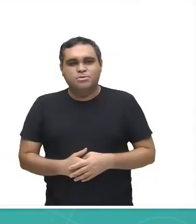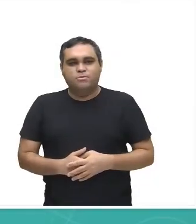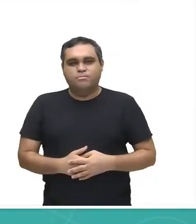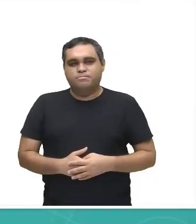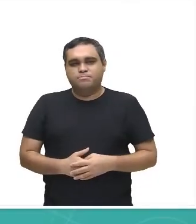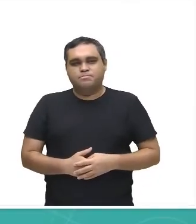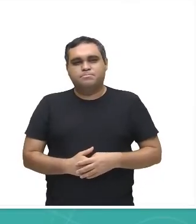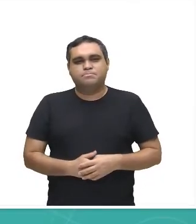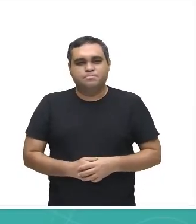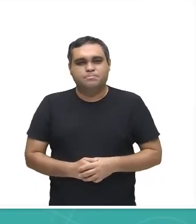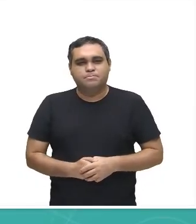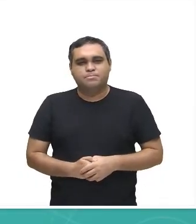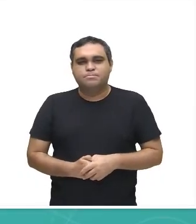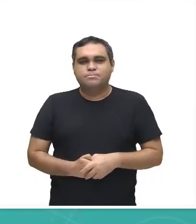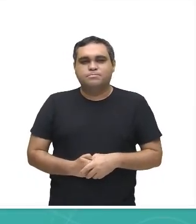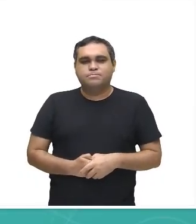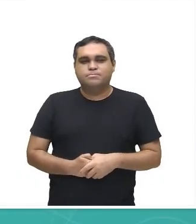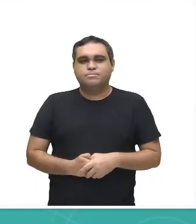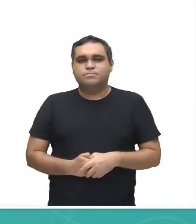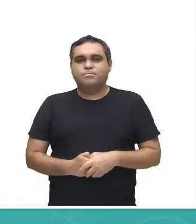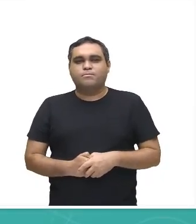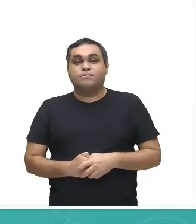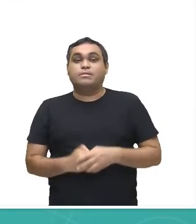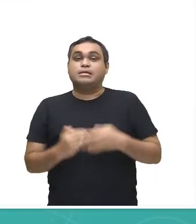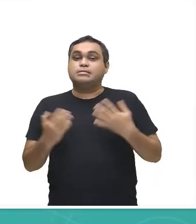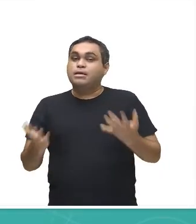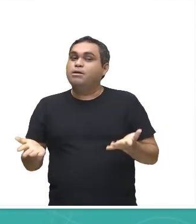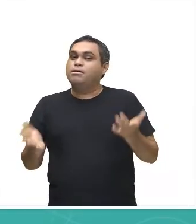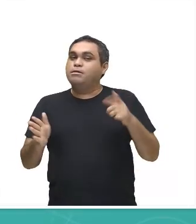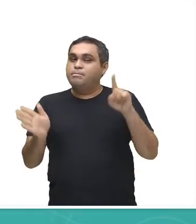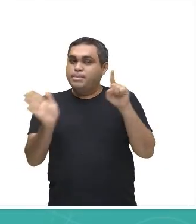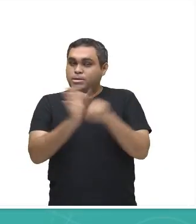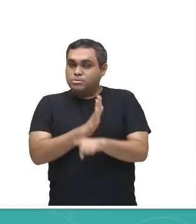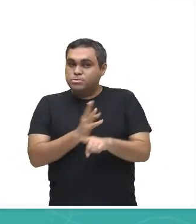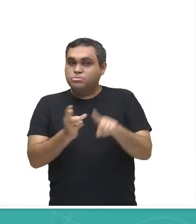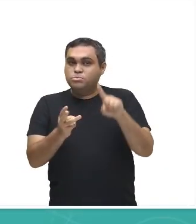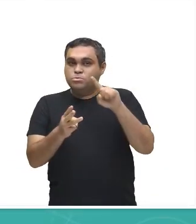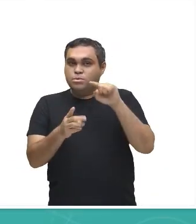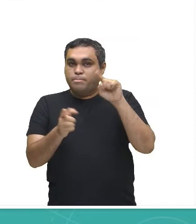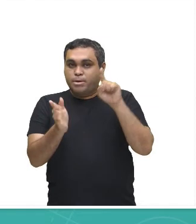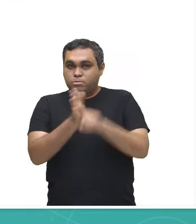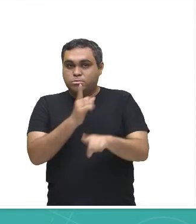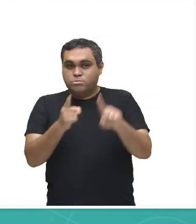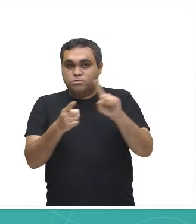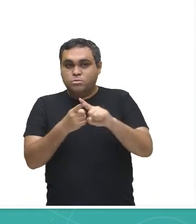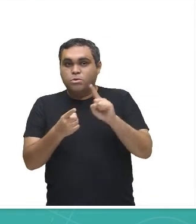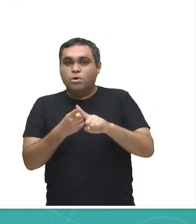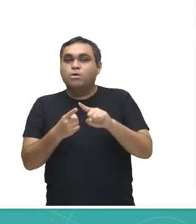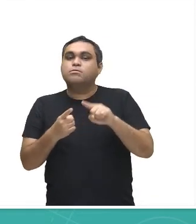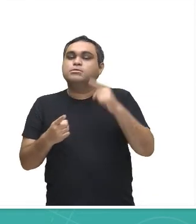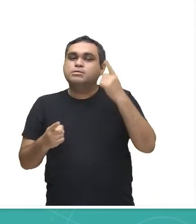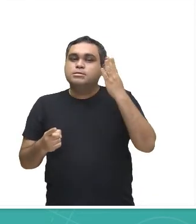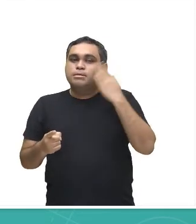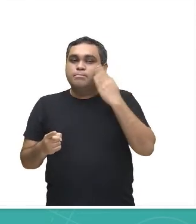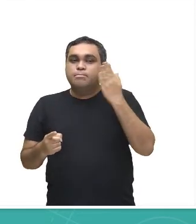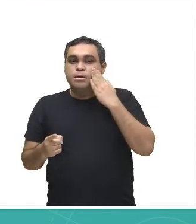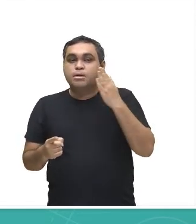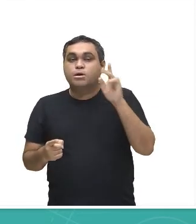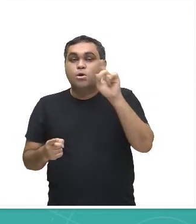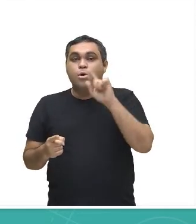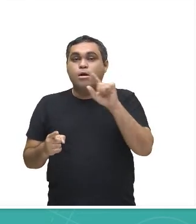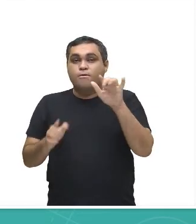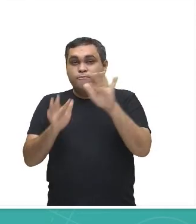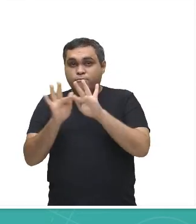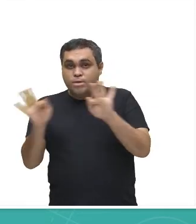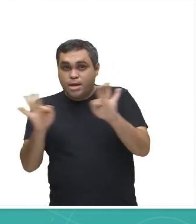Então, questão 1, vocês deverão identificar as palavras ou expressões que são usadas com a preposition of place